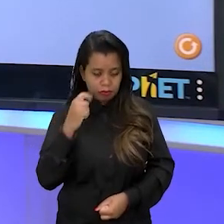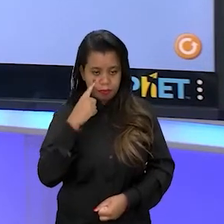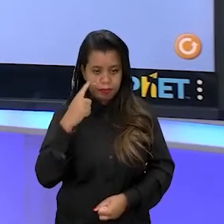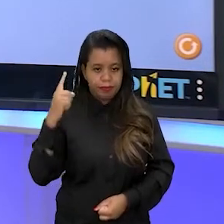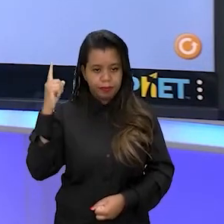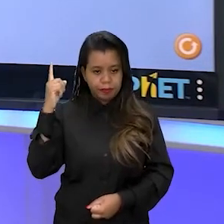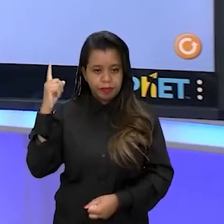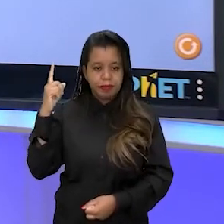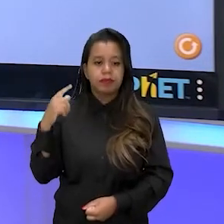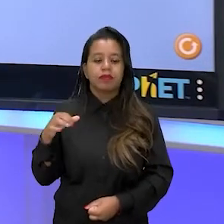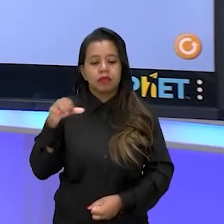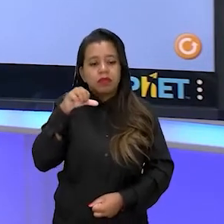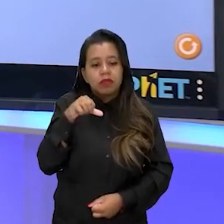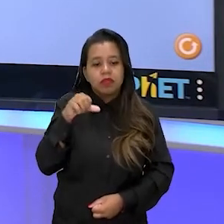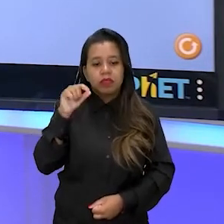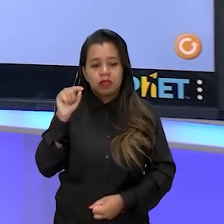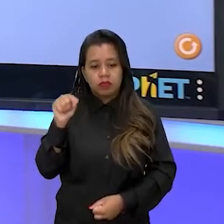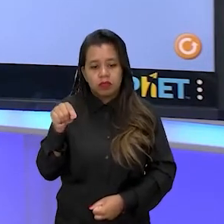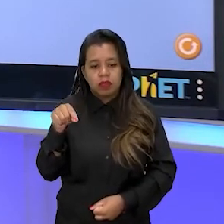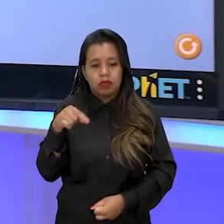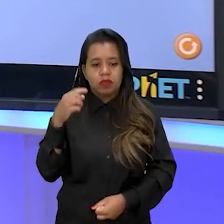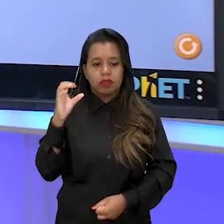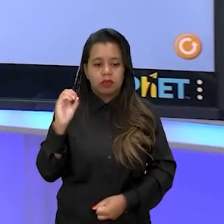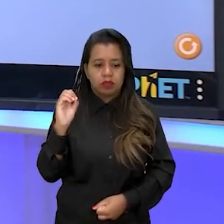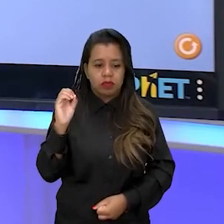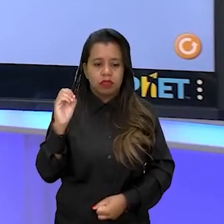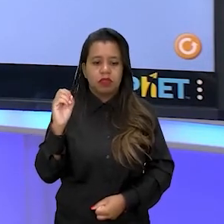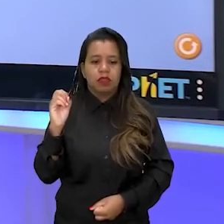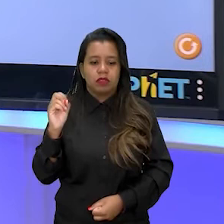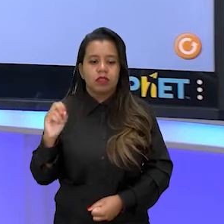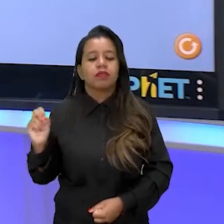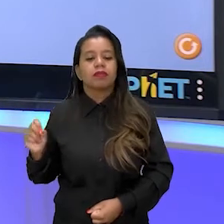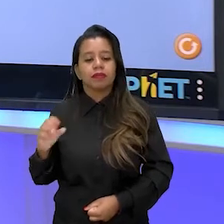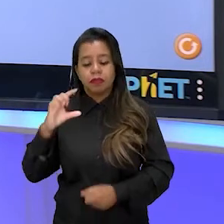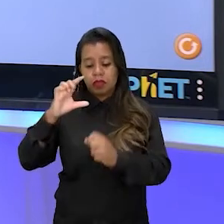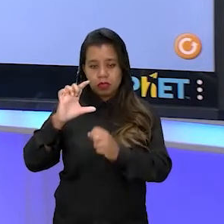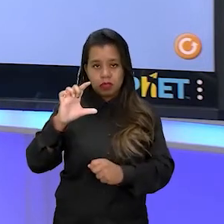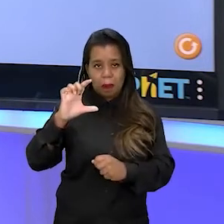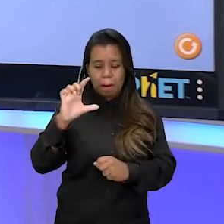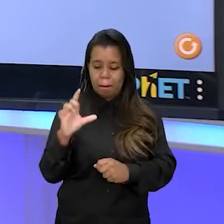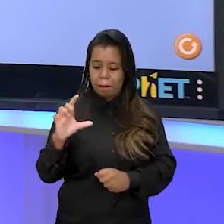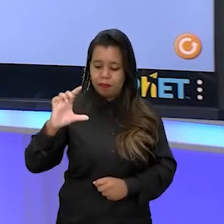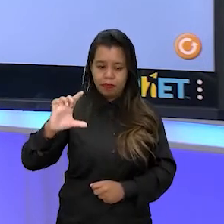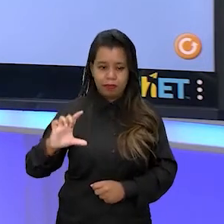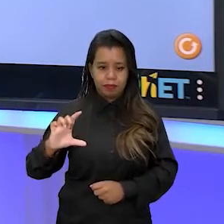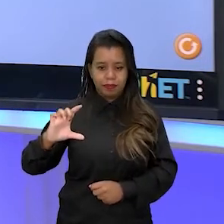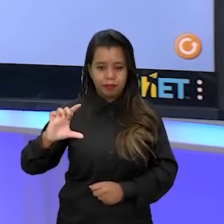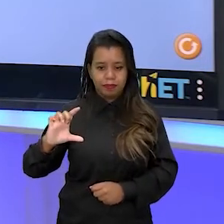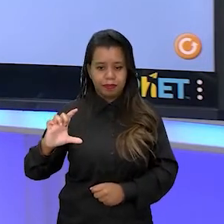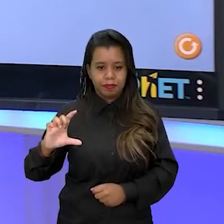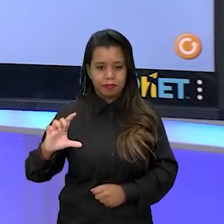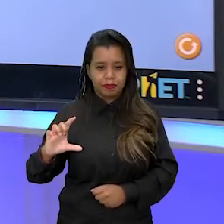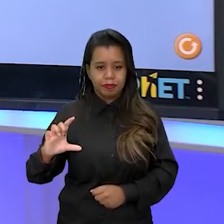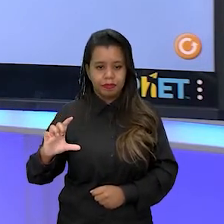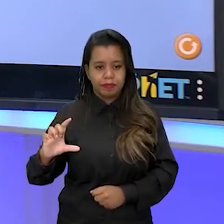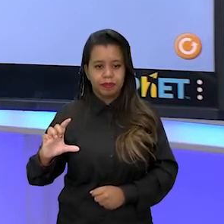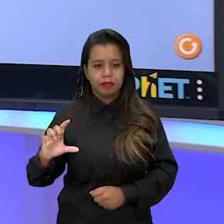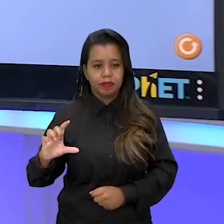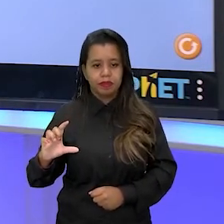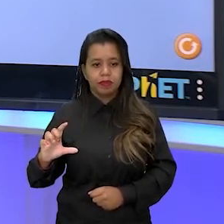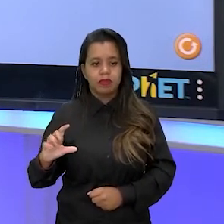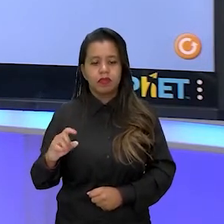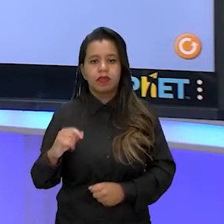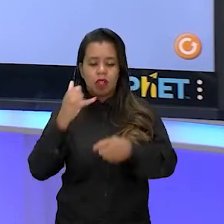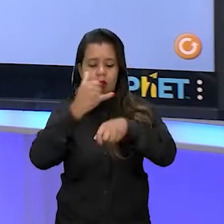o valor da tensão elétrica. Vou virar aqui para baixo essa bateria e vou ligar mais um fio, ó. Pegar